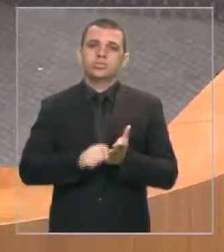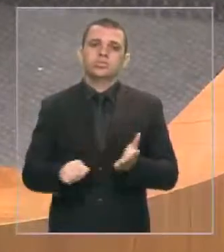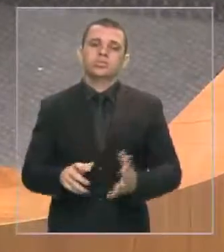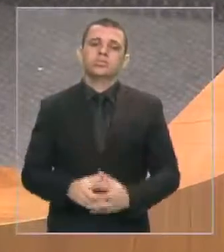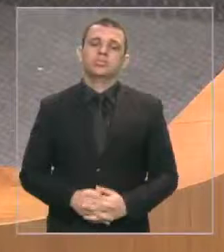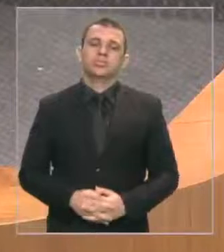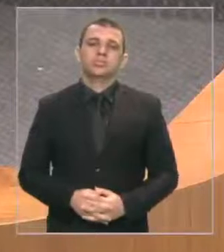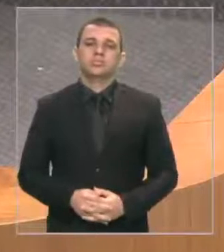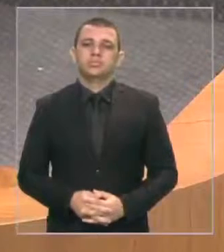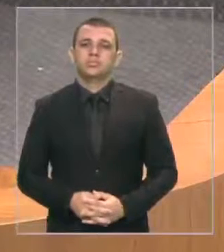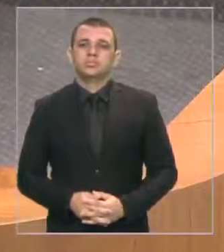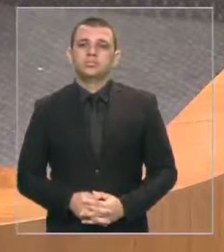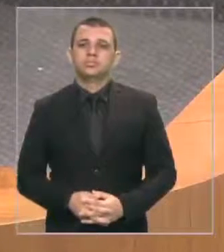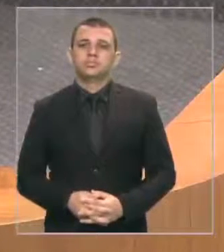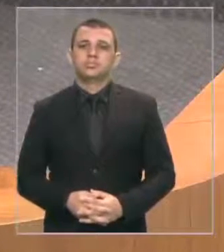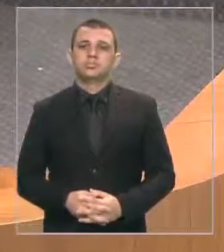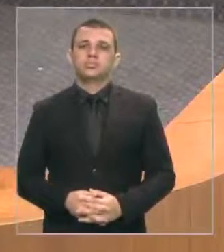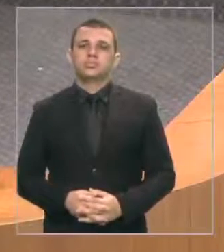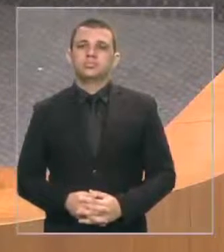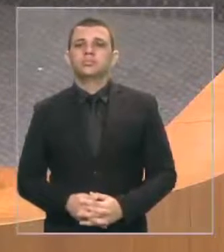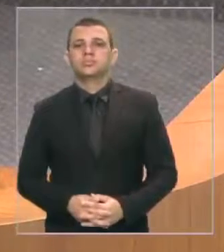Está aqui.